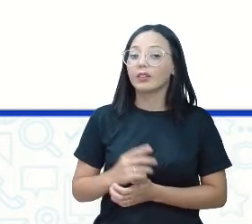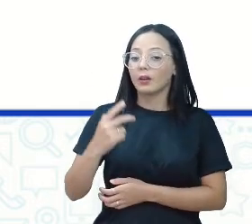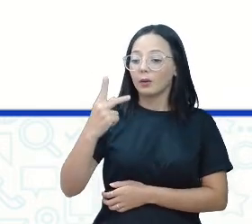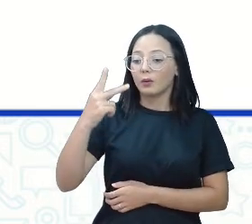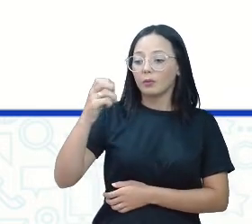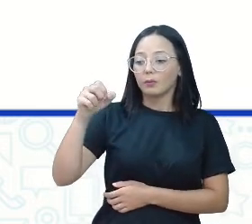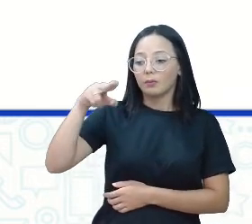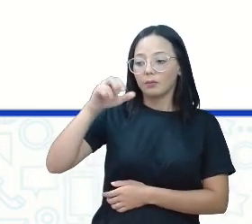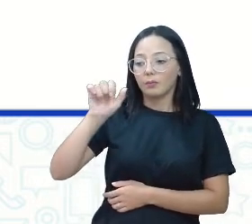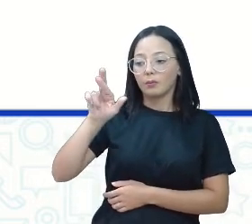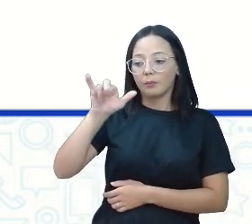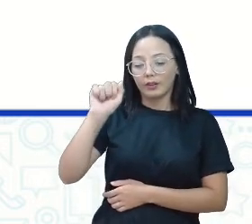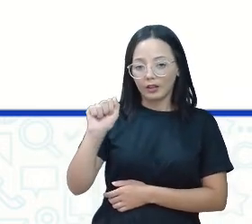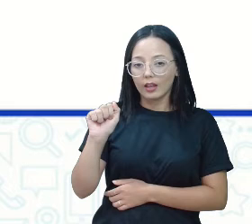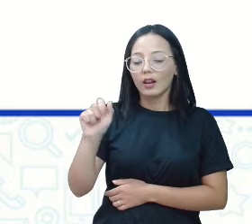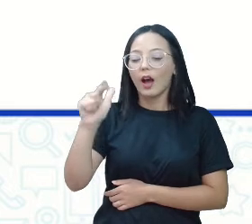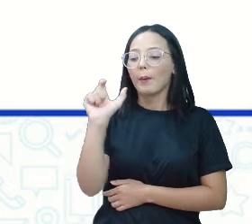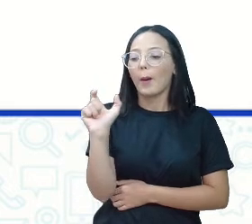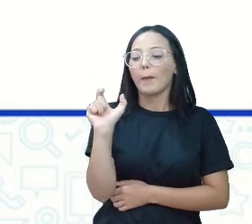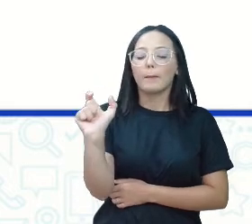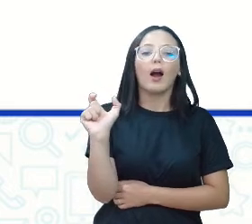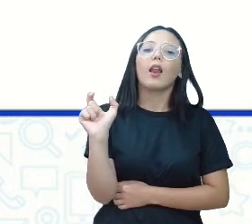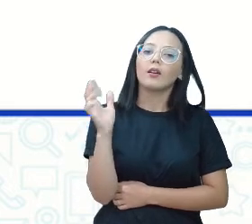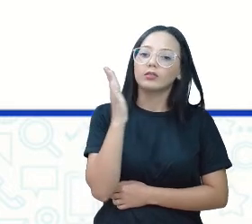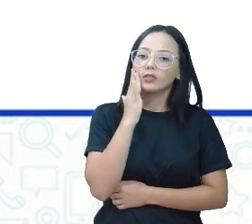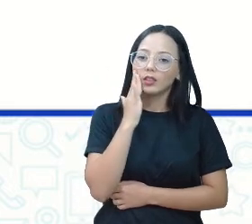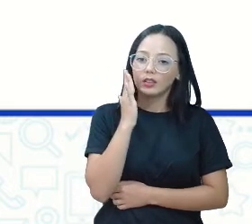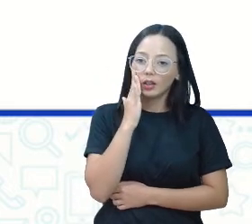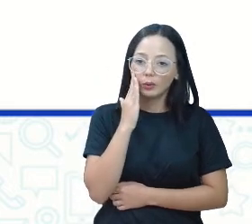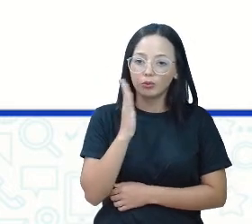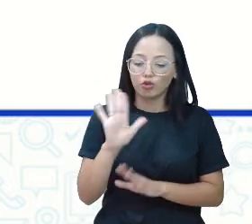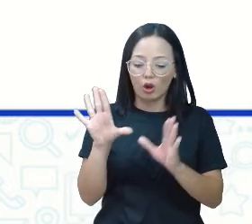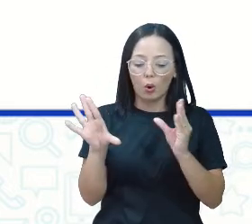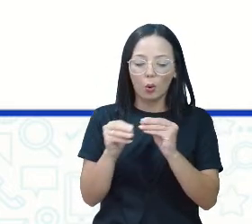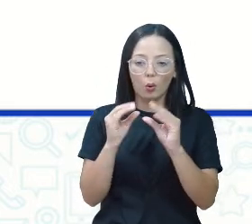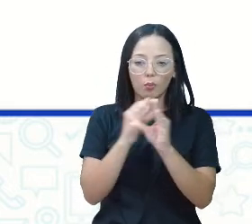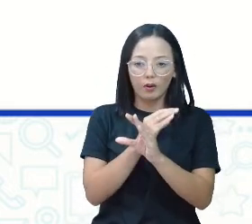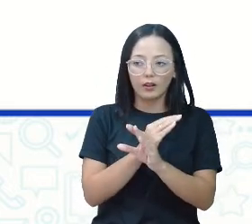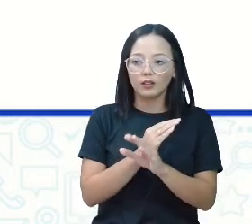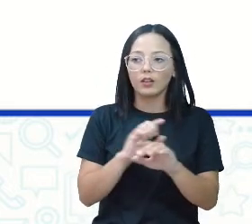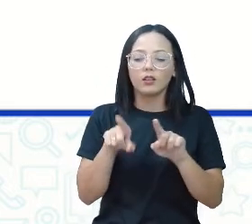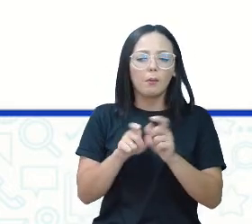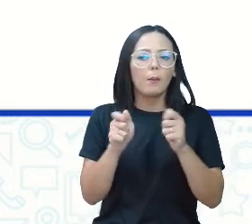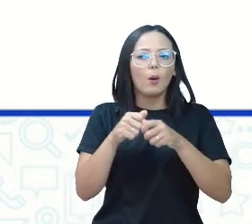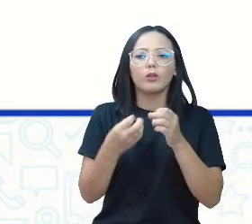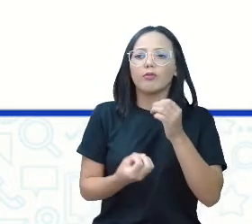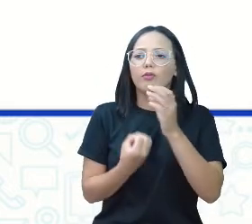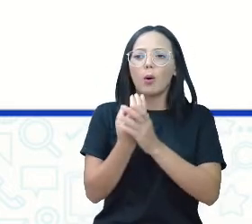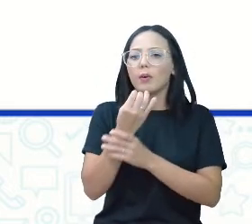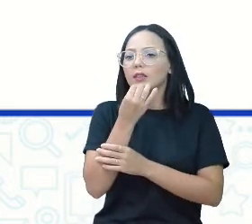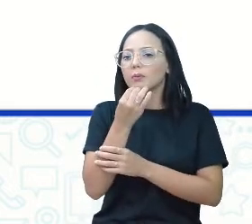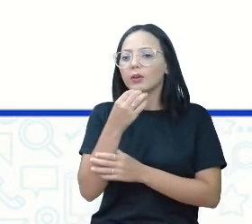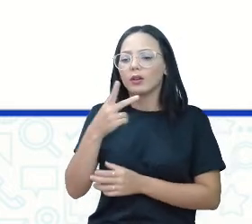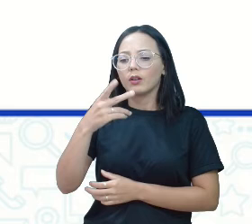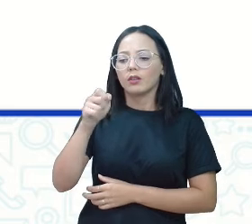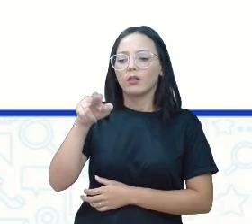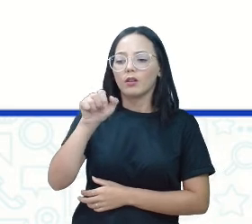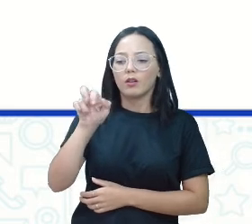Peneira, não é? Que é uma palavra, não é, completa, poderia ser formada também